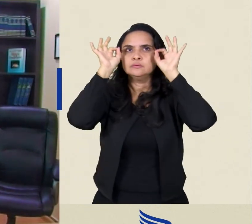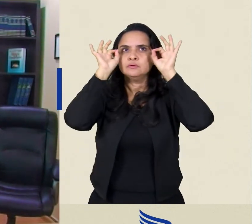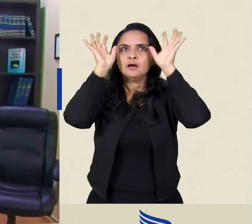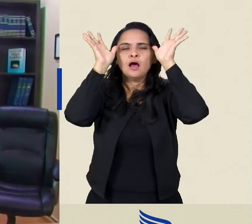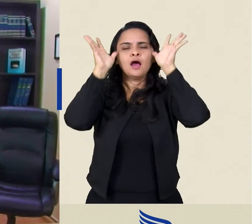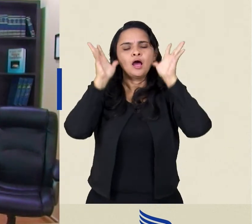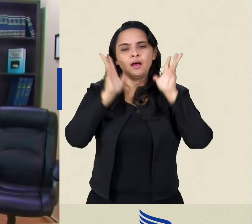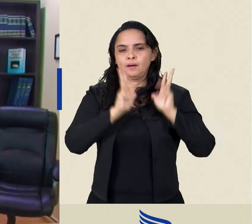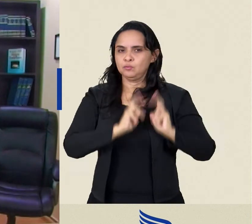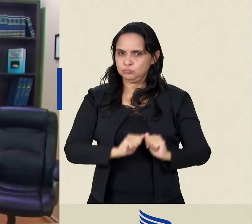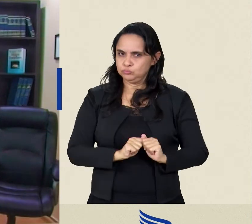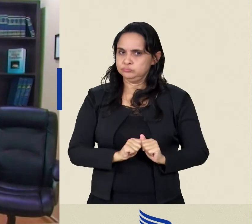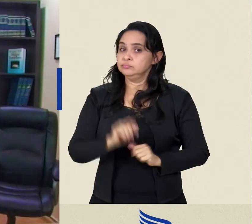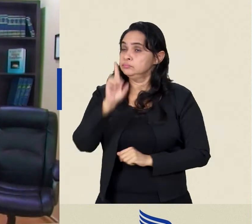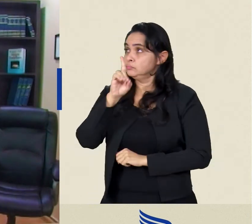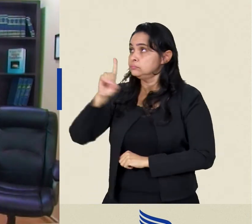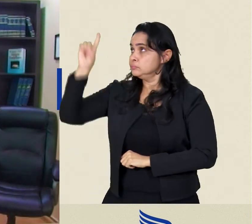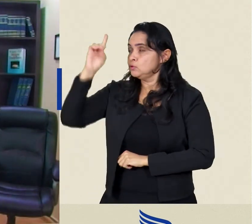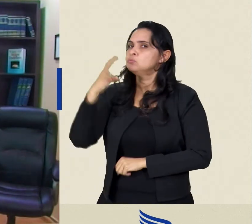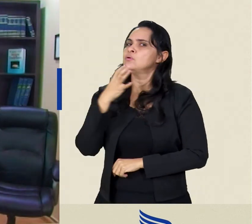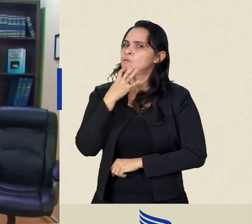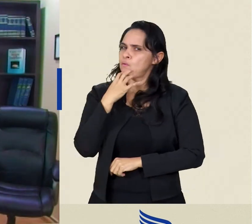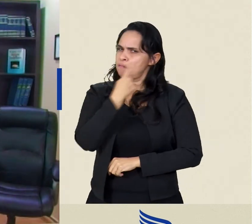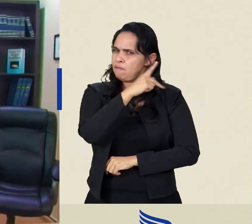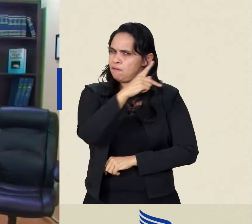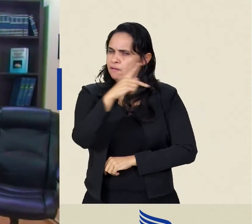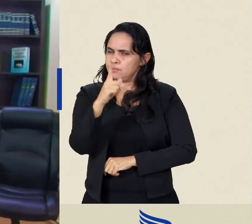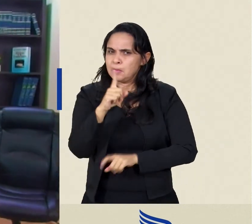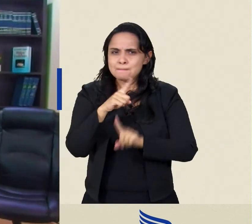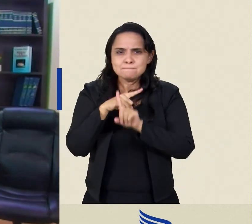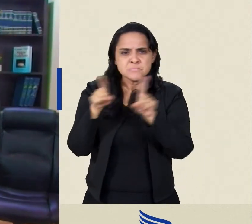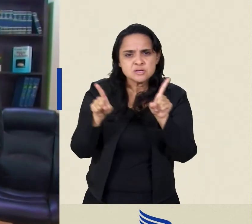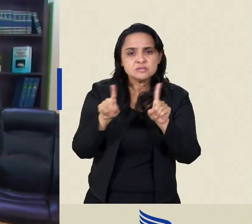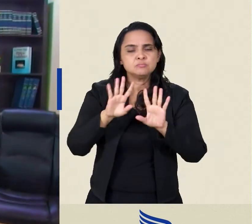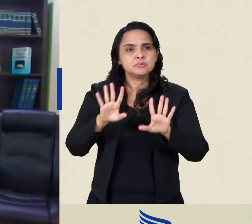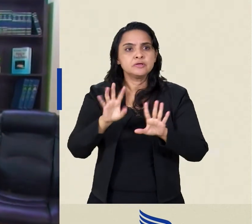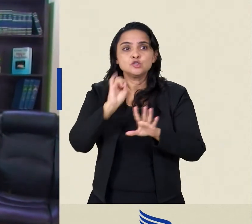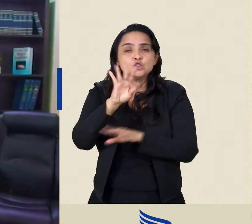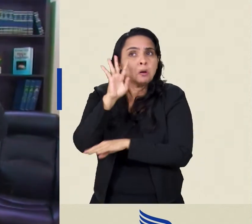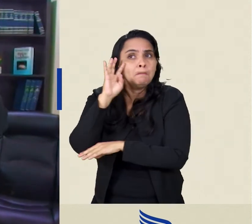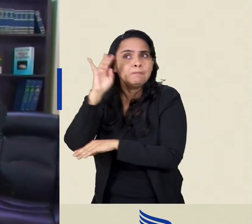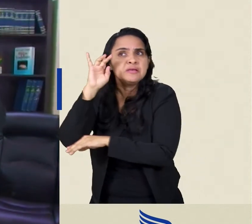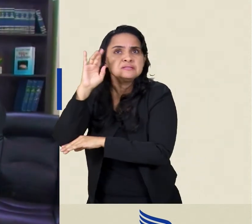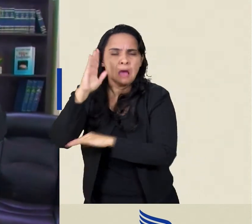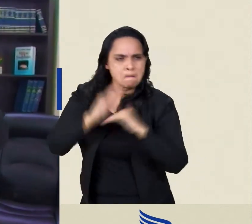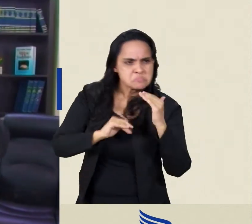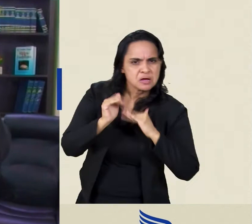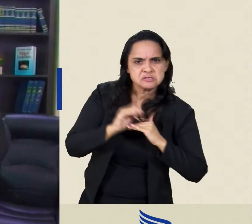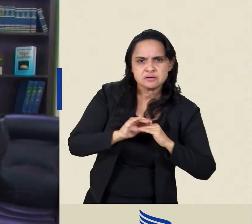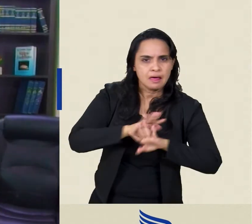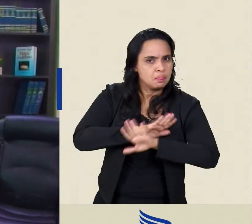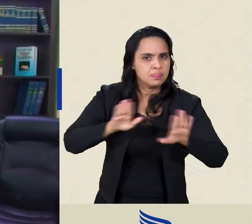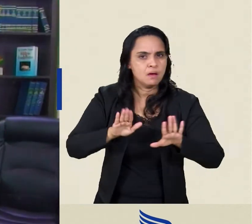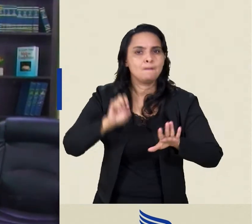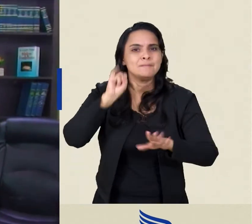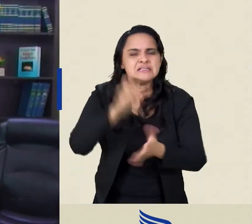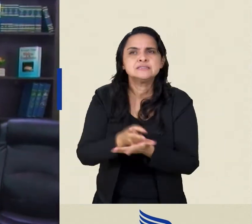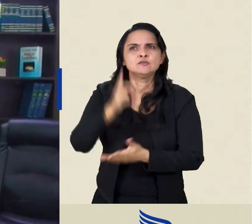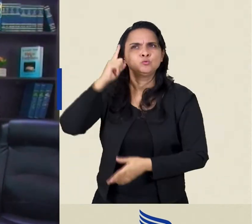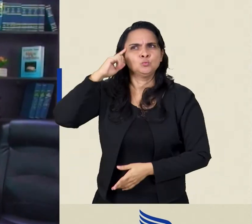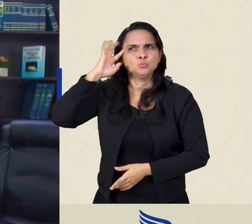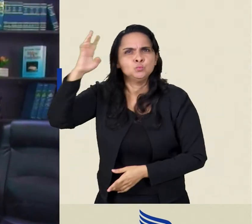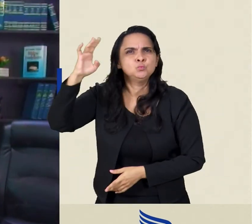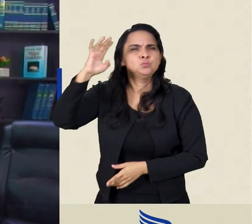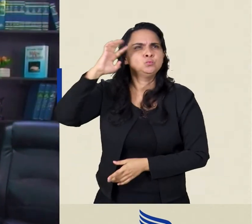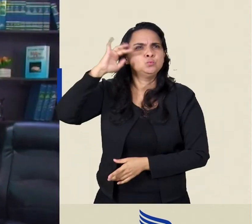nossos pensamentos, mesmo que não aconteça um ato impuro, mas se na mente se mantém